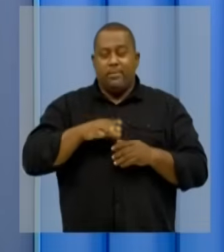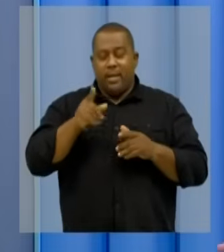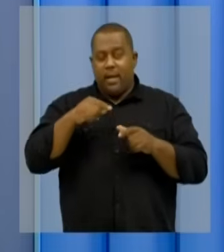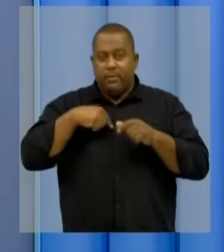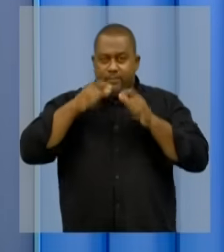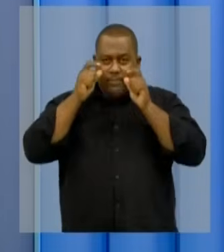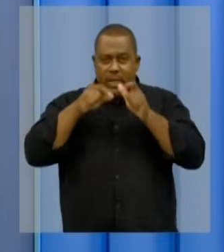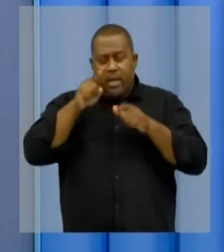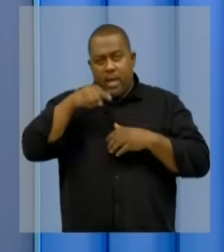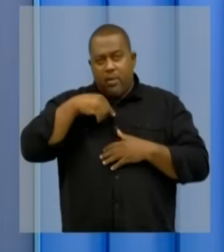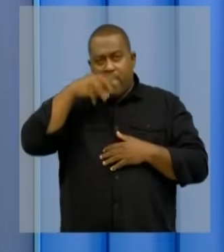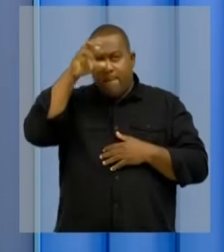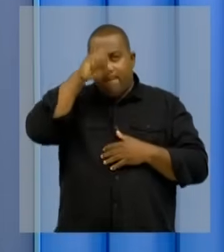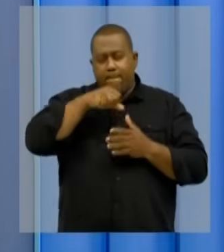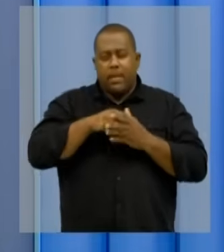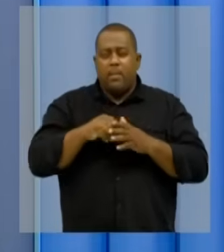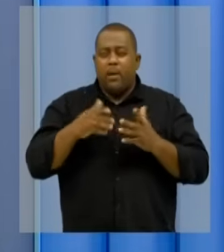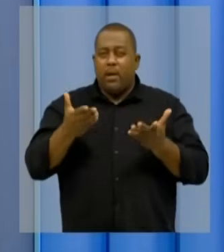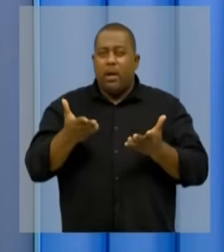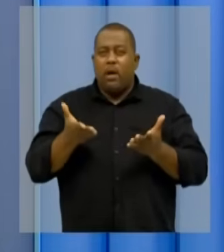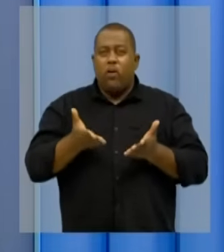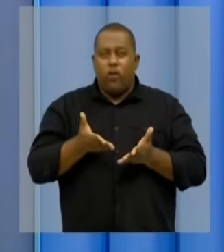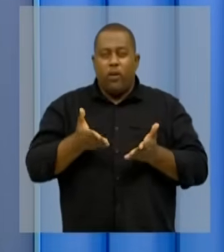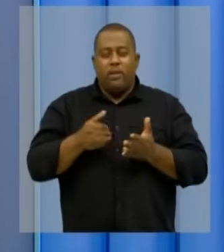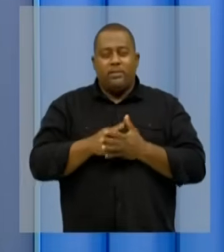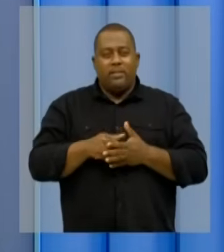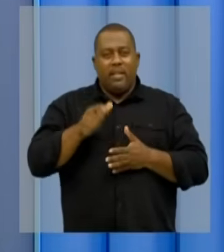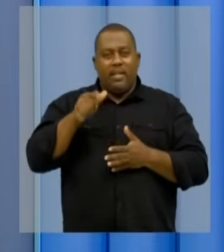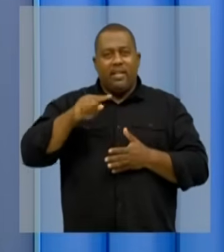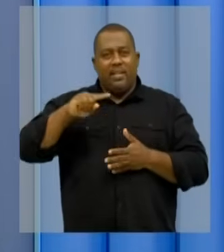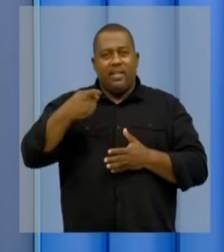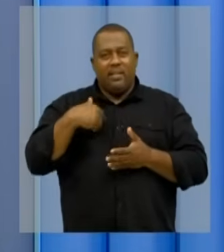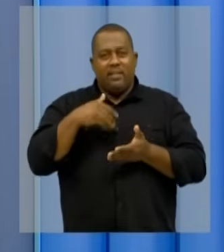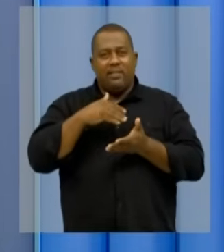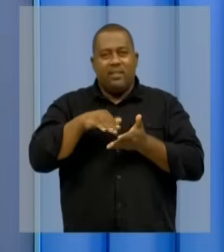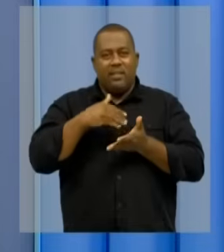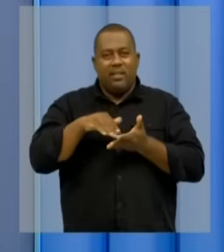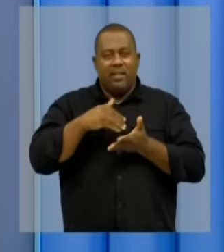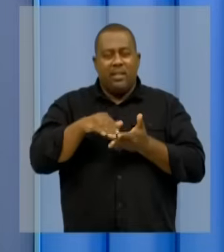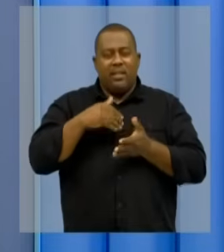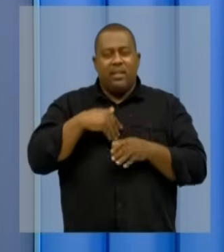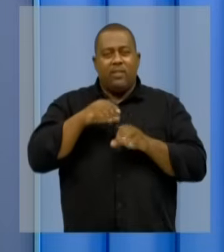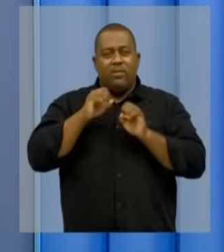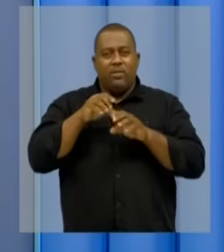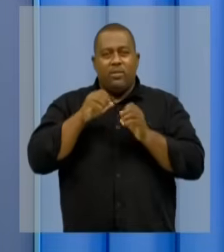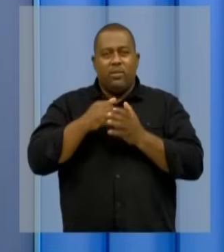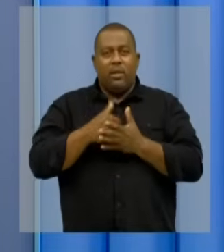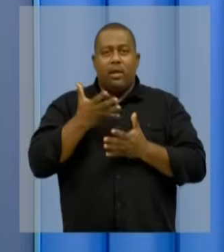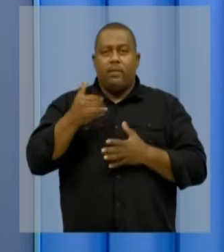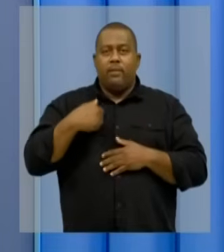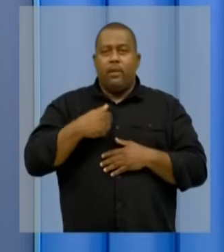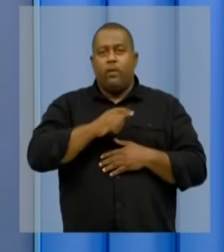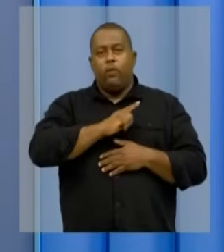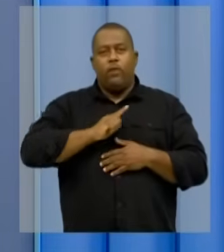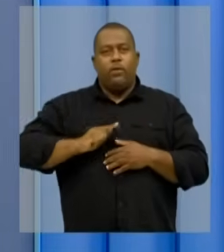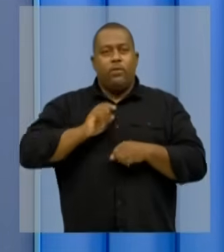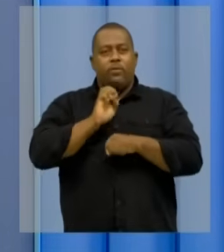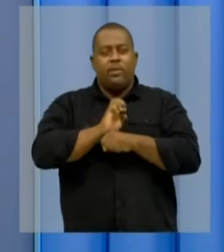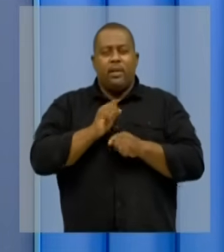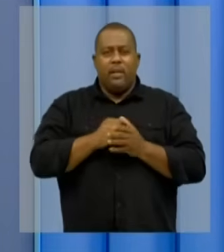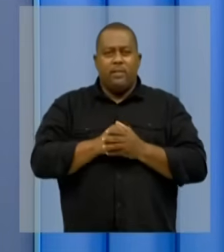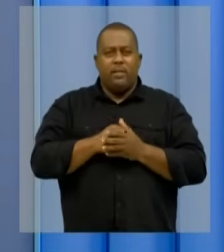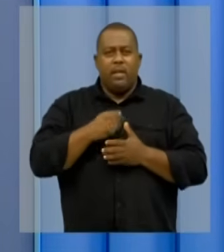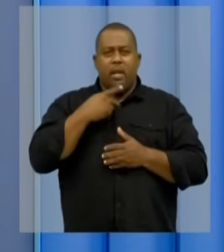que é o aprendizado. Agora, o cara que foi secretário de educação quer ser governador do estado. Se